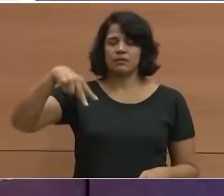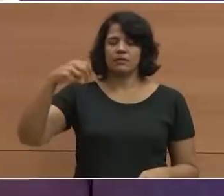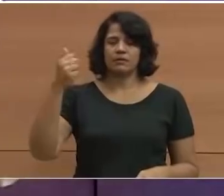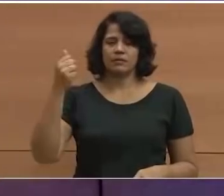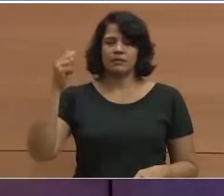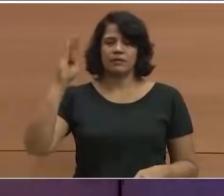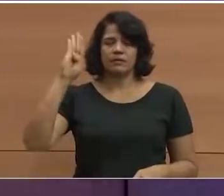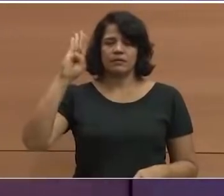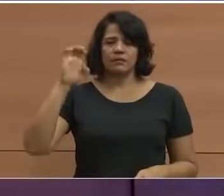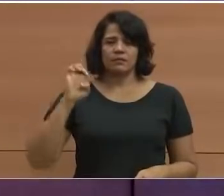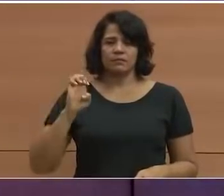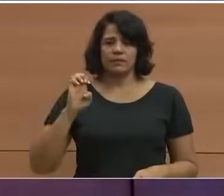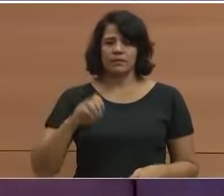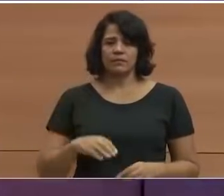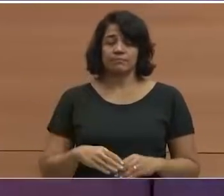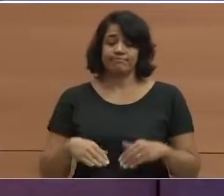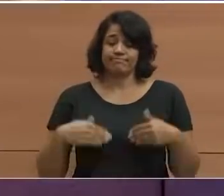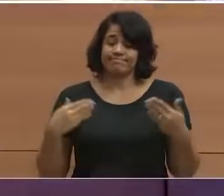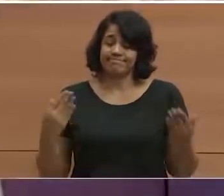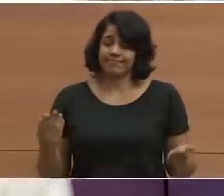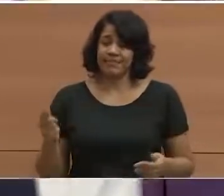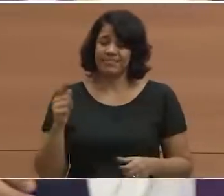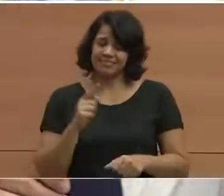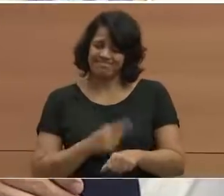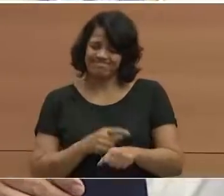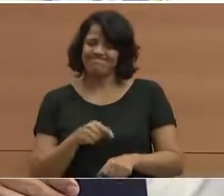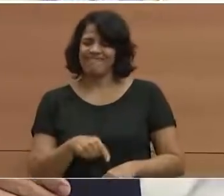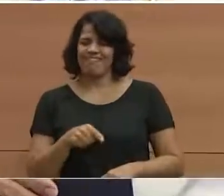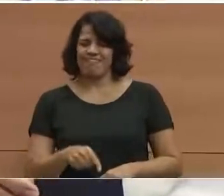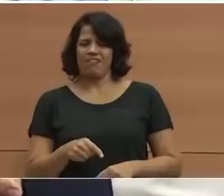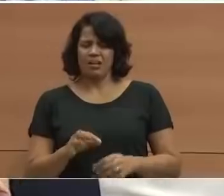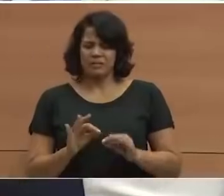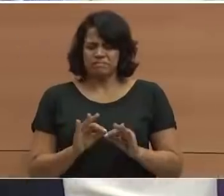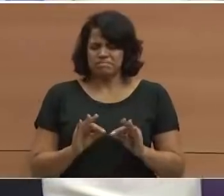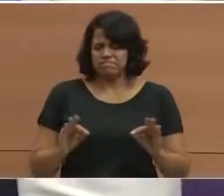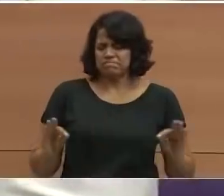Então, nessa hora, irmãos, a linha do ministério que